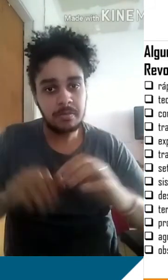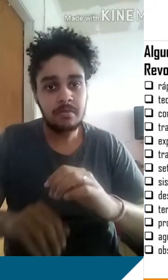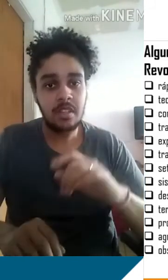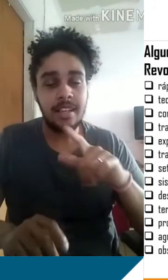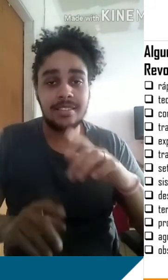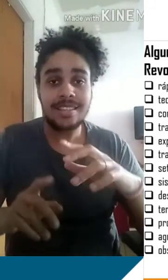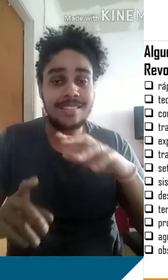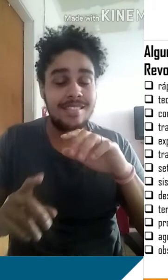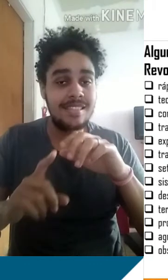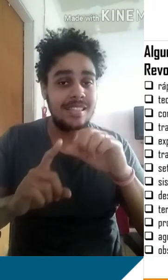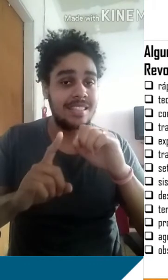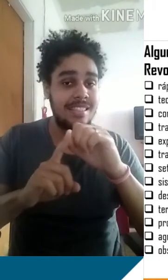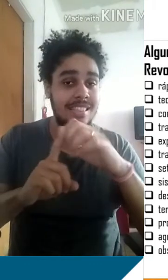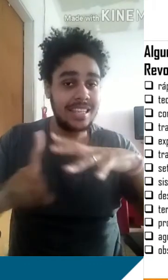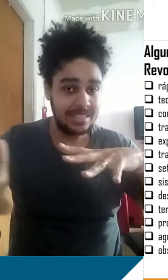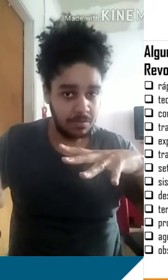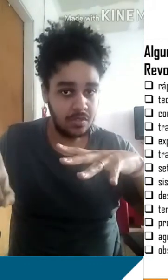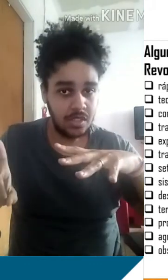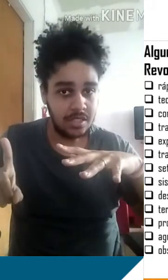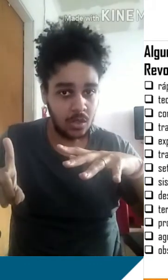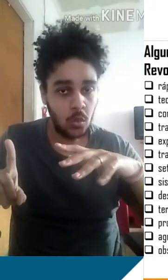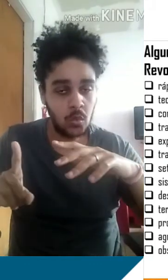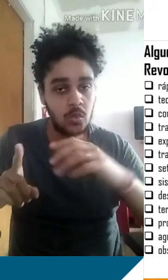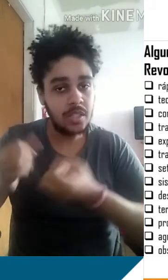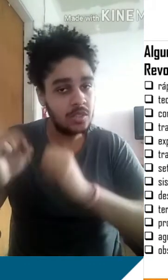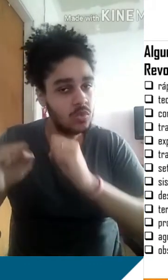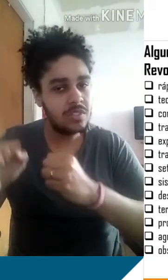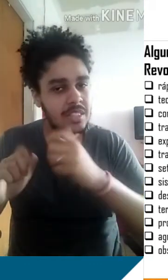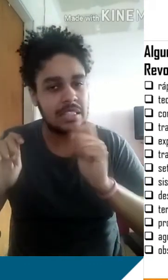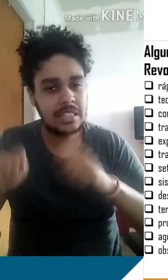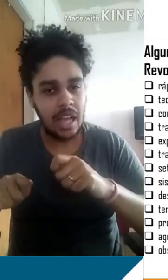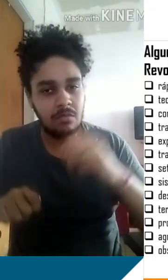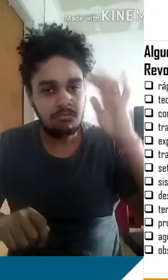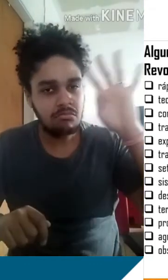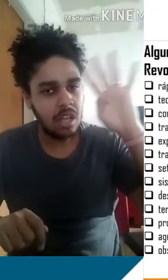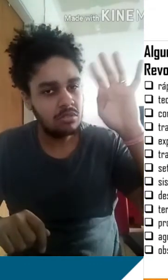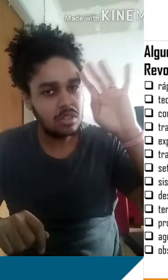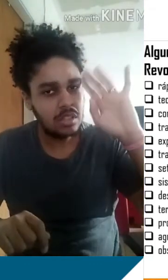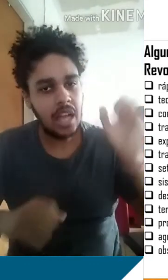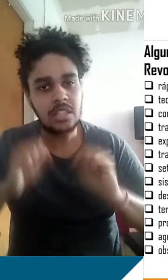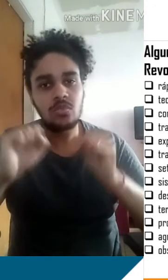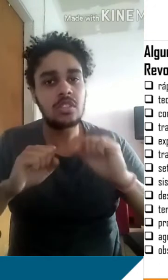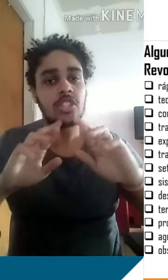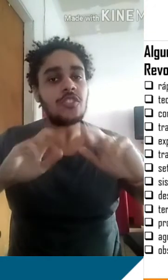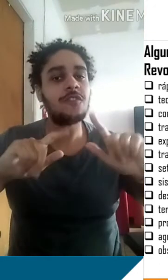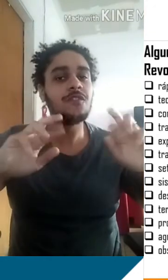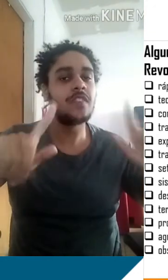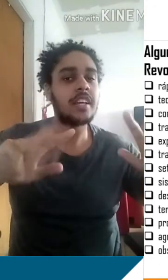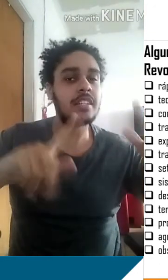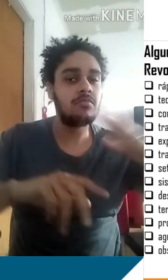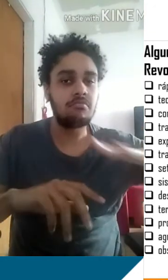de imaginar as indústrias em diferentes espaços. Né? Geralmente, como isso vai estar colocado, a gente já vai ver daqui a pouco.